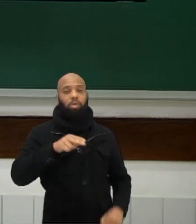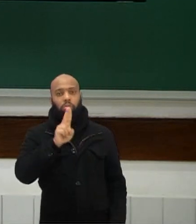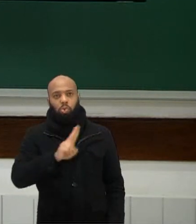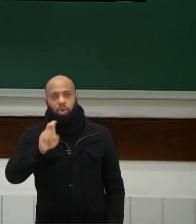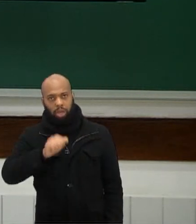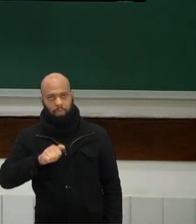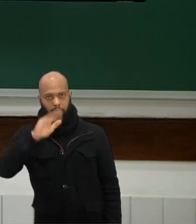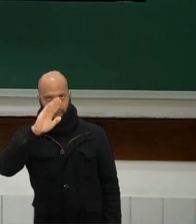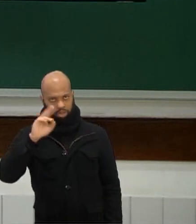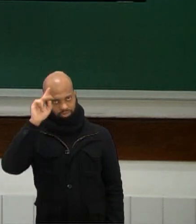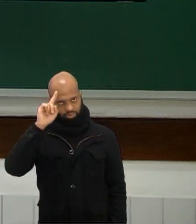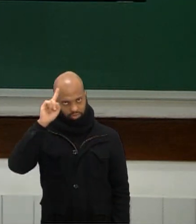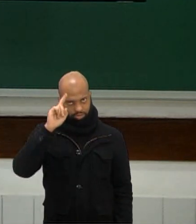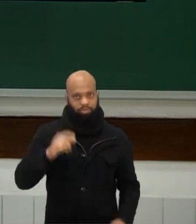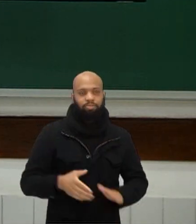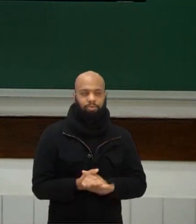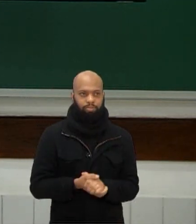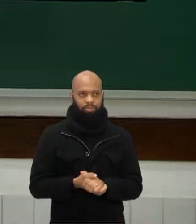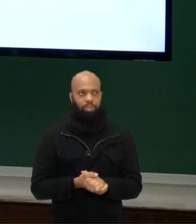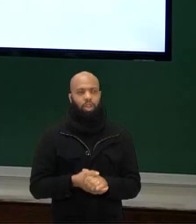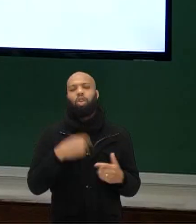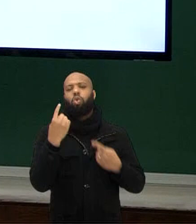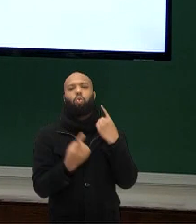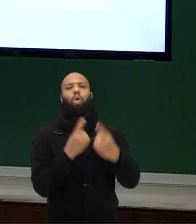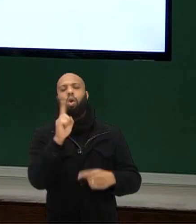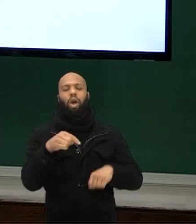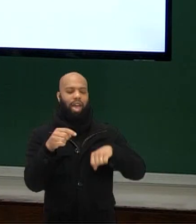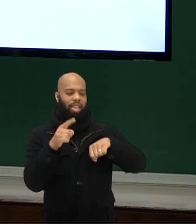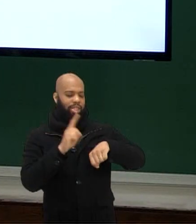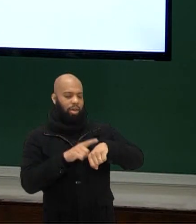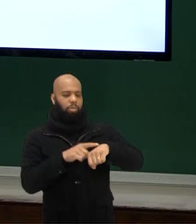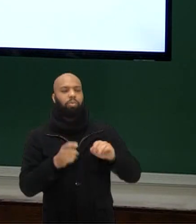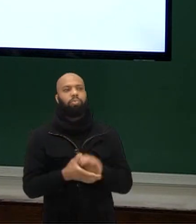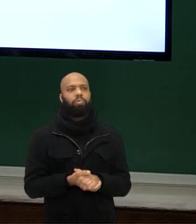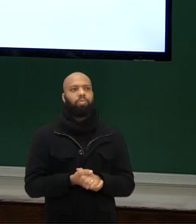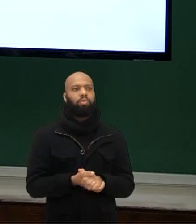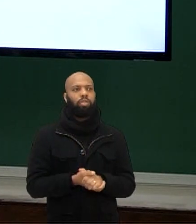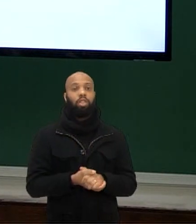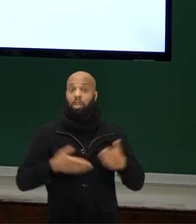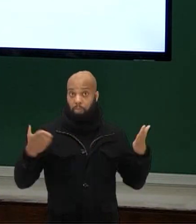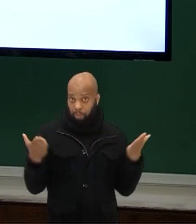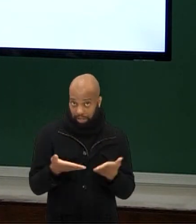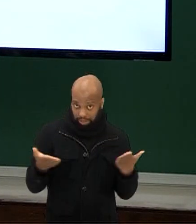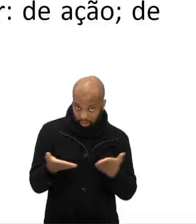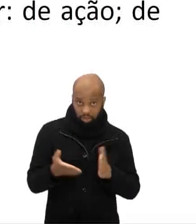utiliza no nosso dia a dia. Quais são esses tempos verbais? O